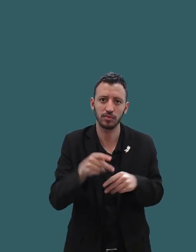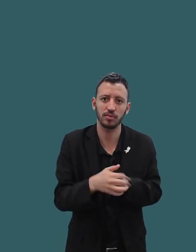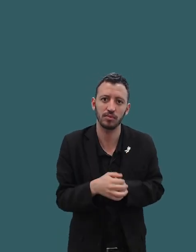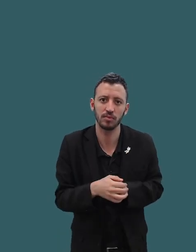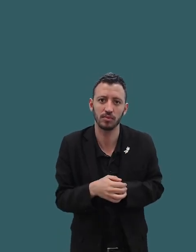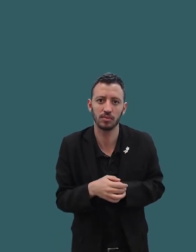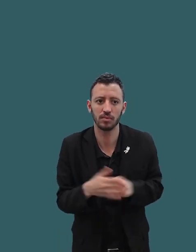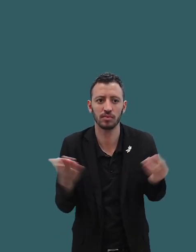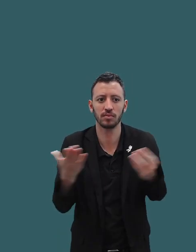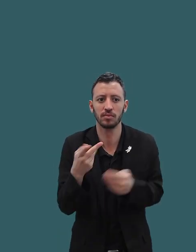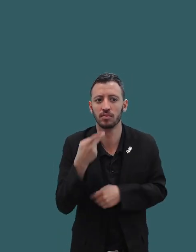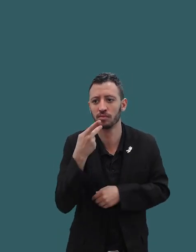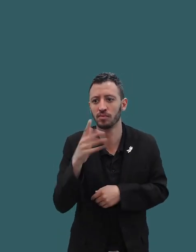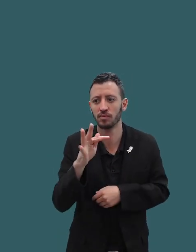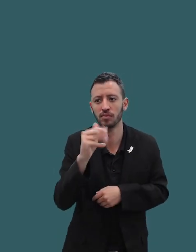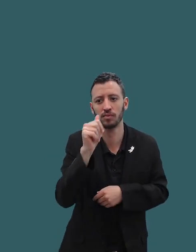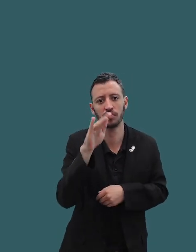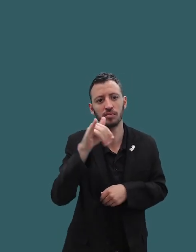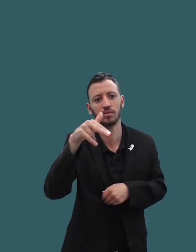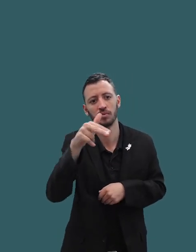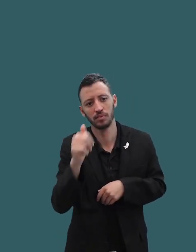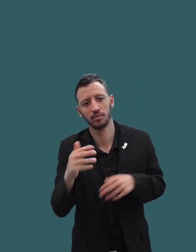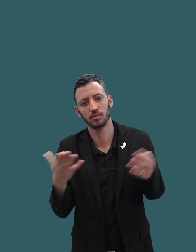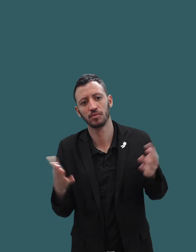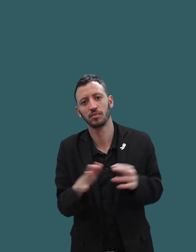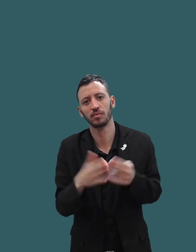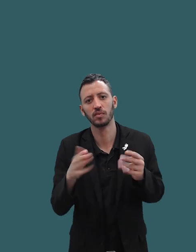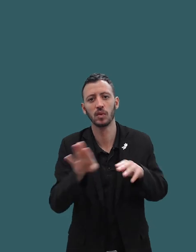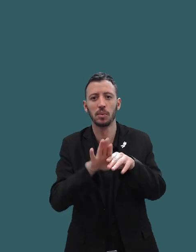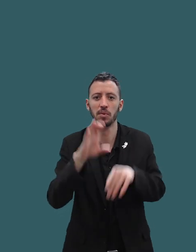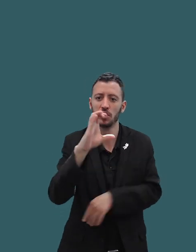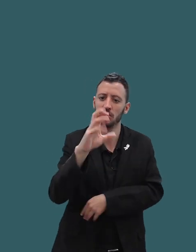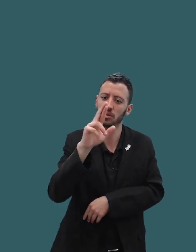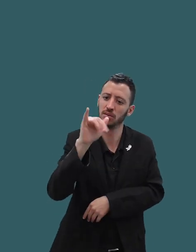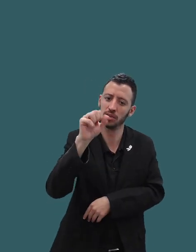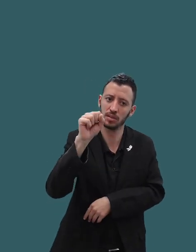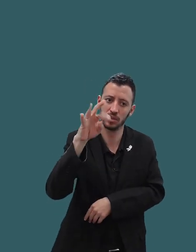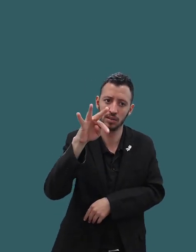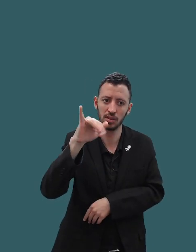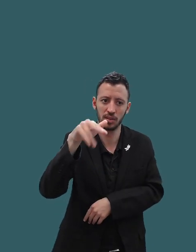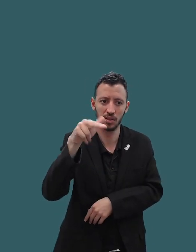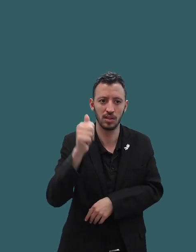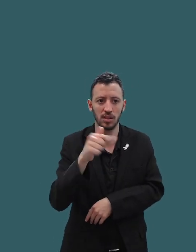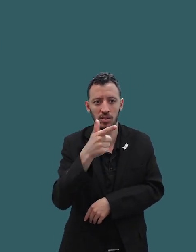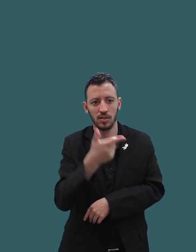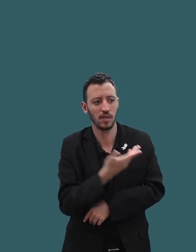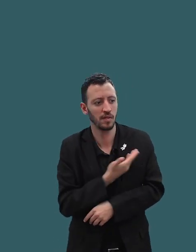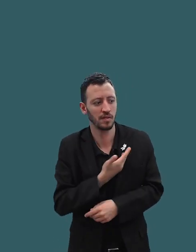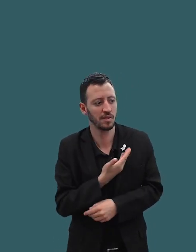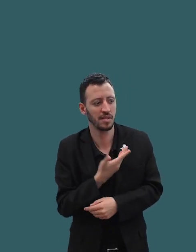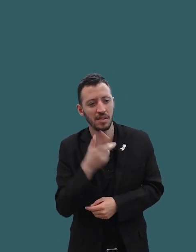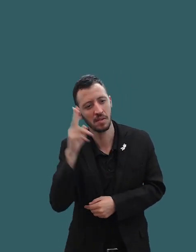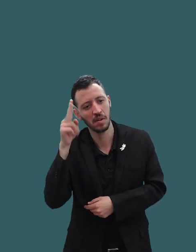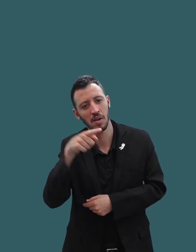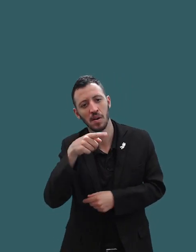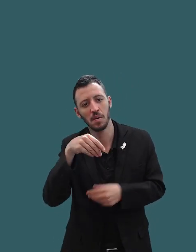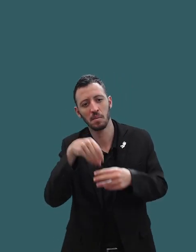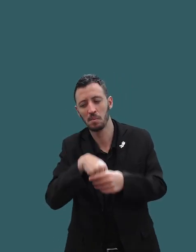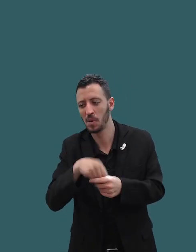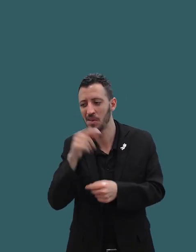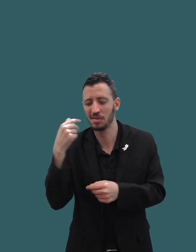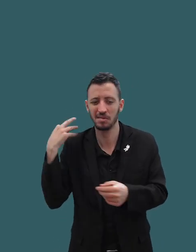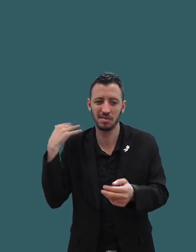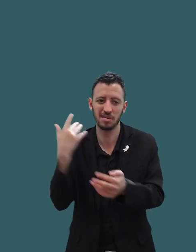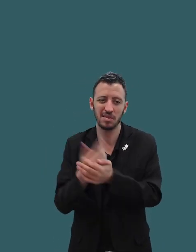congratulo imensamente, Fabiana, com você e com a Cristina, minha conterrânea, entendeu? Por história, né? A